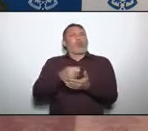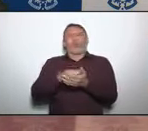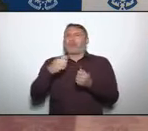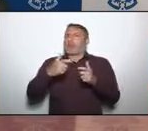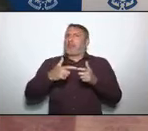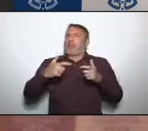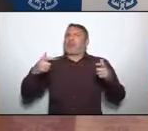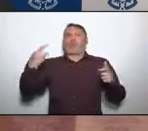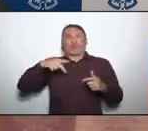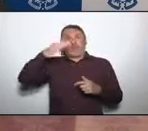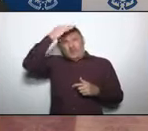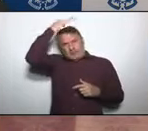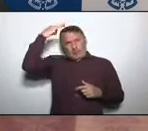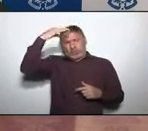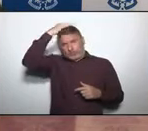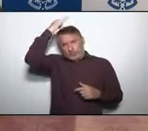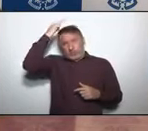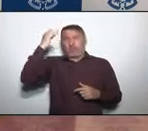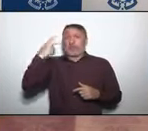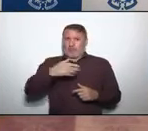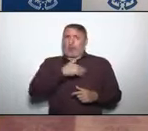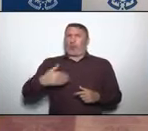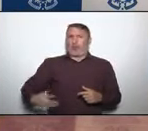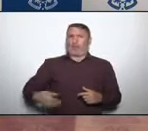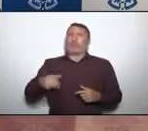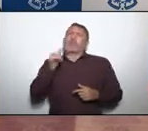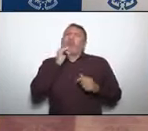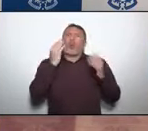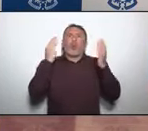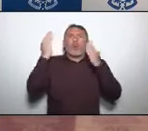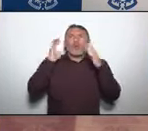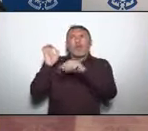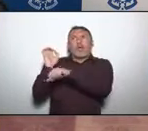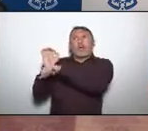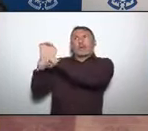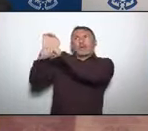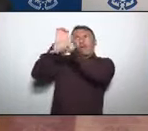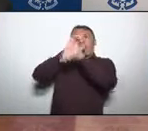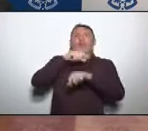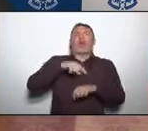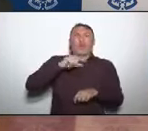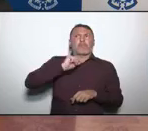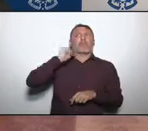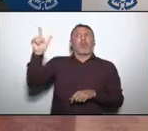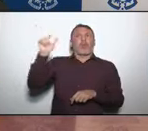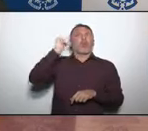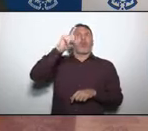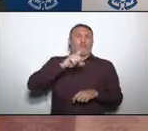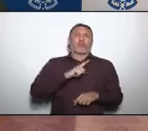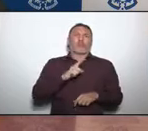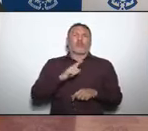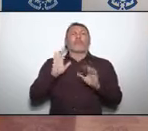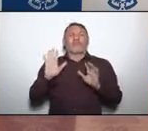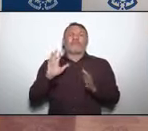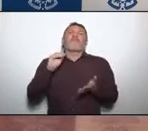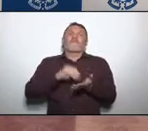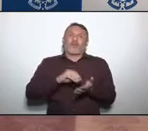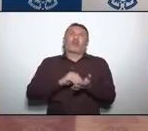do Espírito Santo. Nossa realidade é melhor do que a grande maioria dos estados, mas ainda é insuficiente